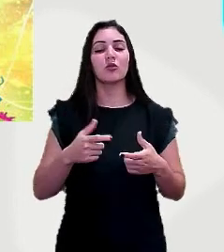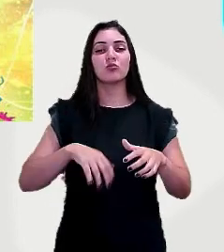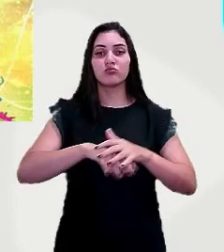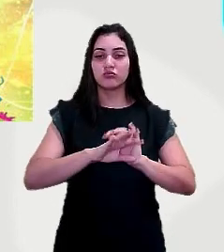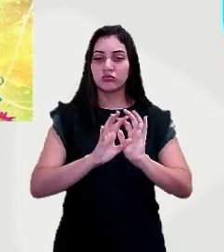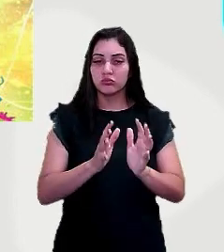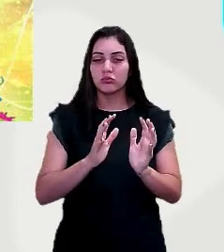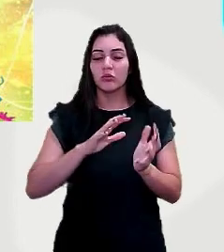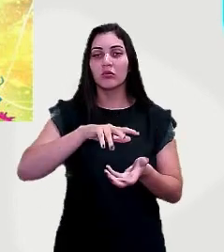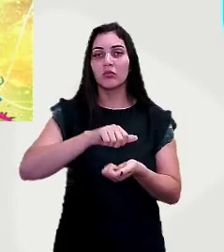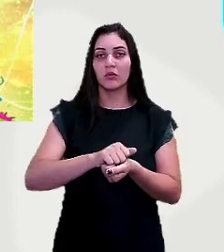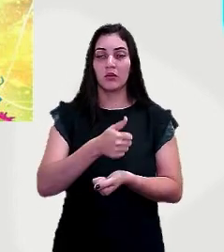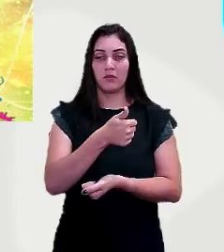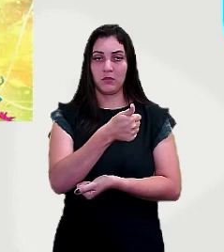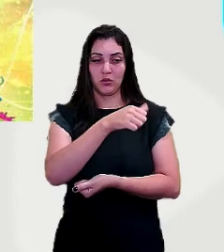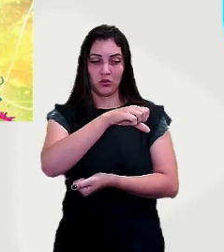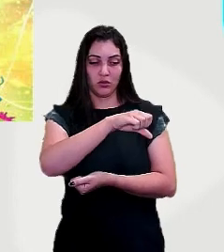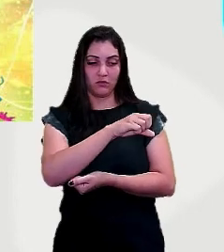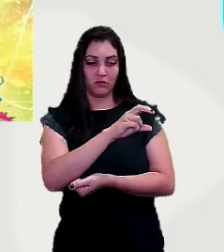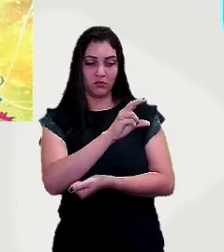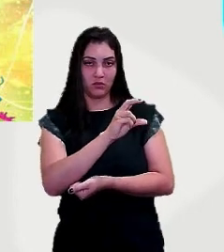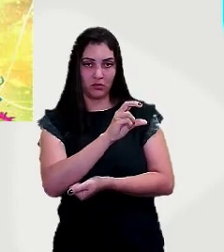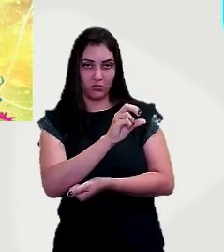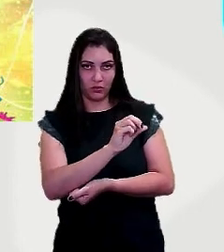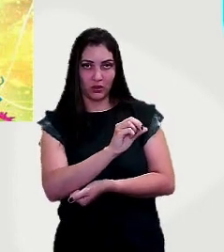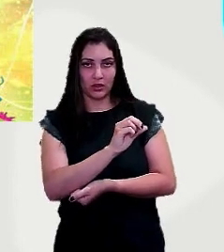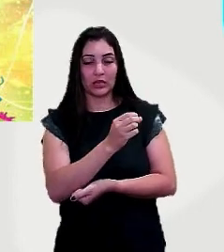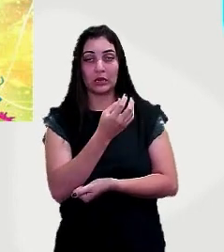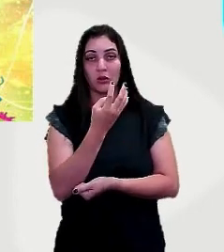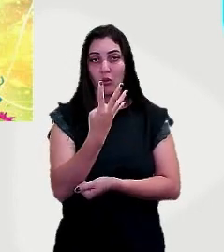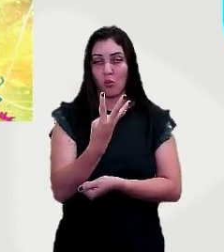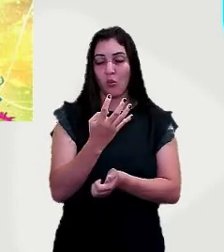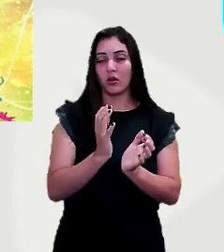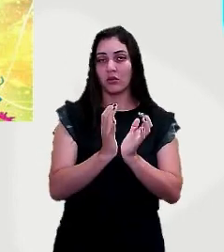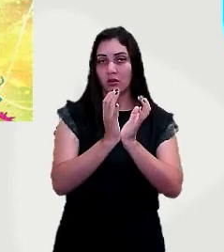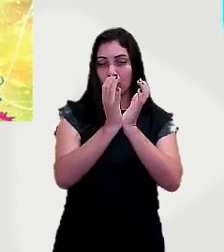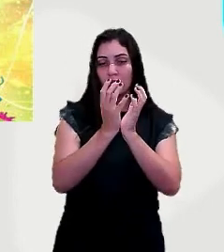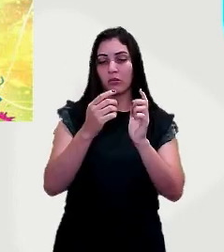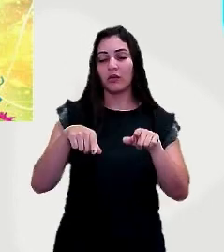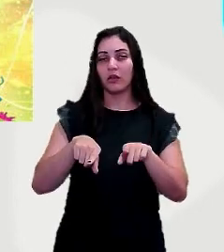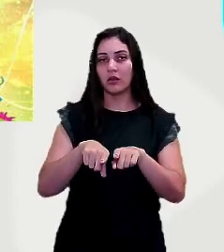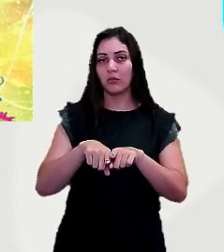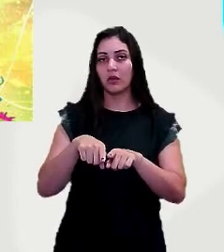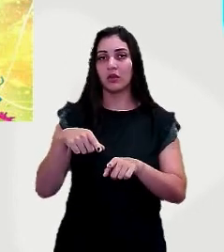em 1950, na 4ª edição do evento, e no ano de